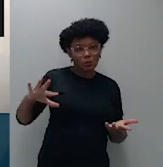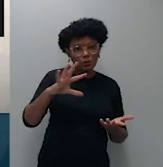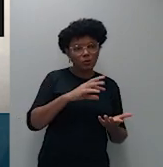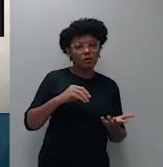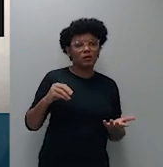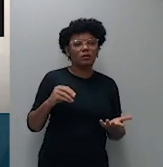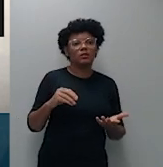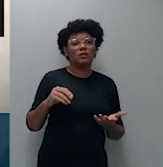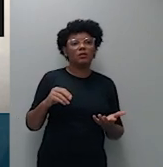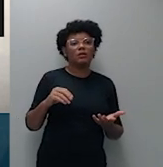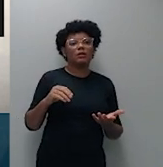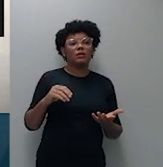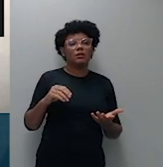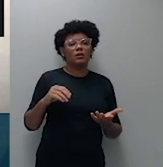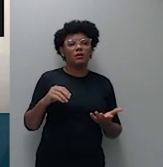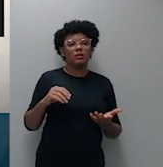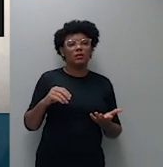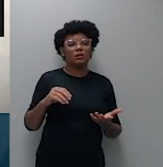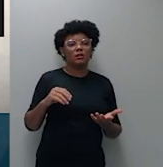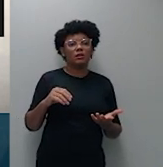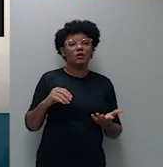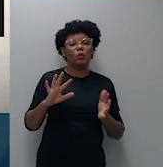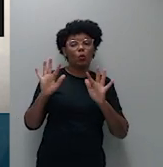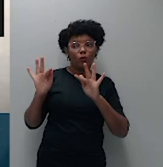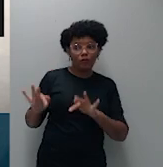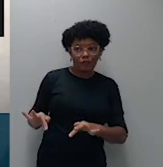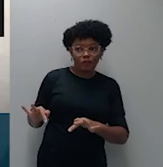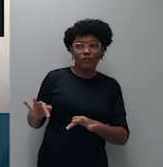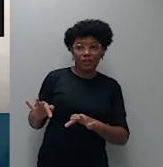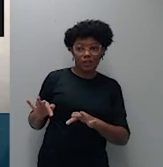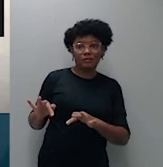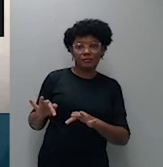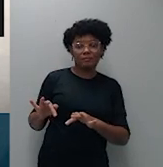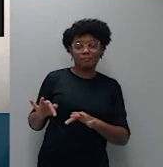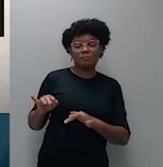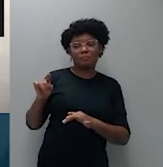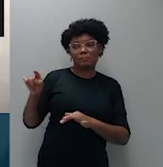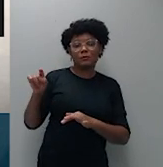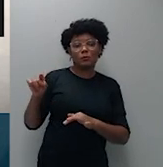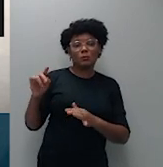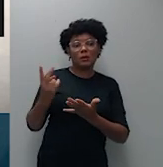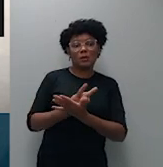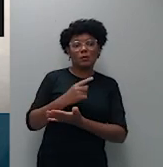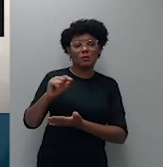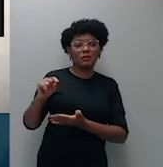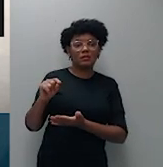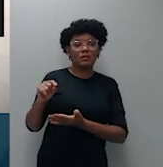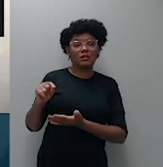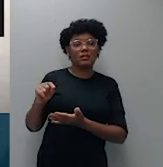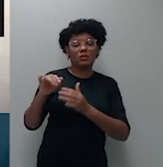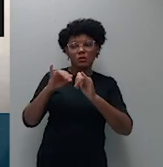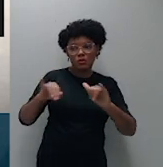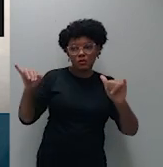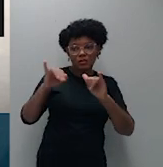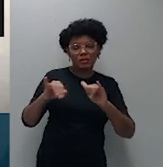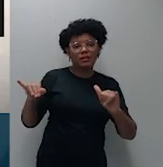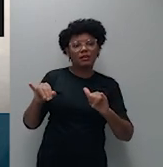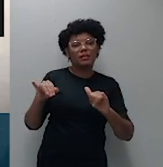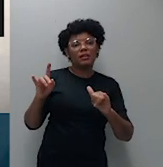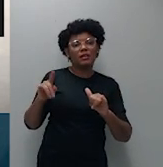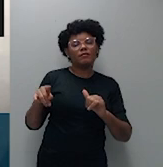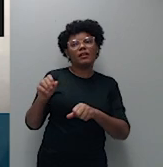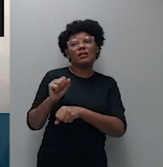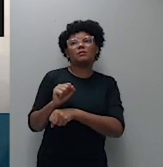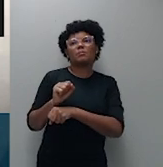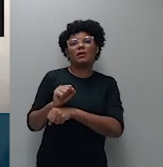com o fim da prática de ciclismo Ou pelo menos não a sua não difusão ficar aguardando a